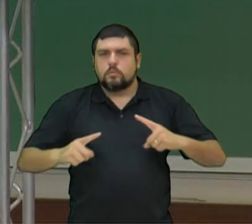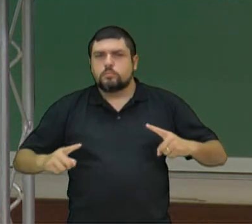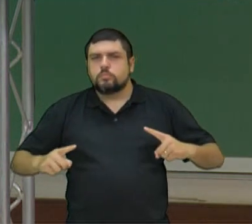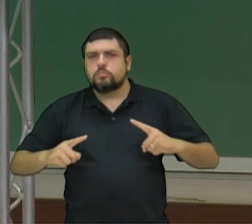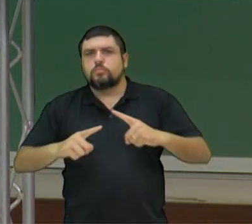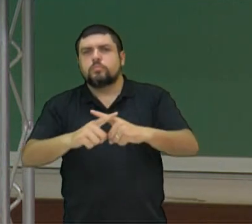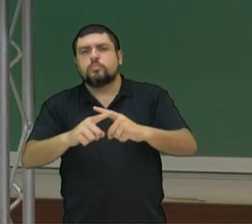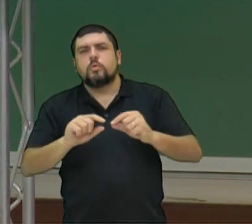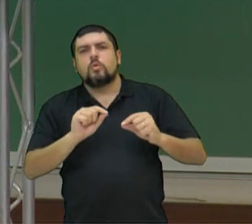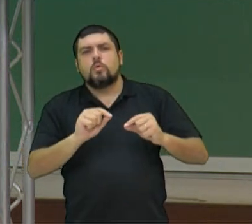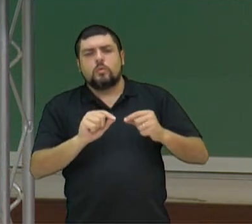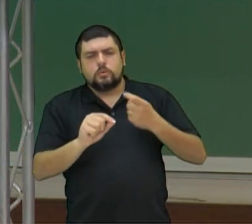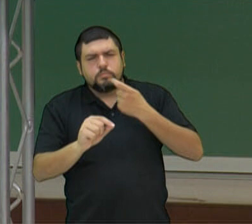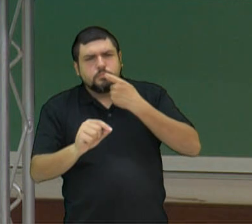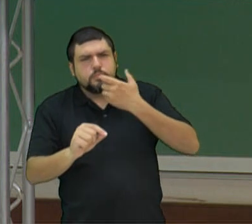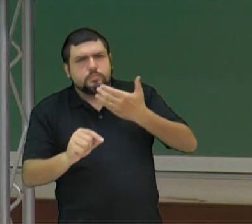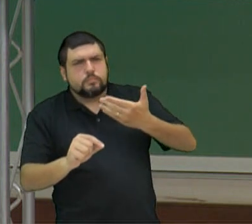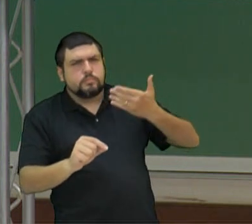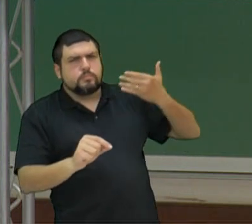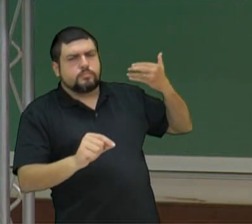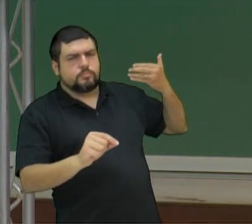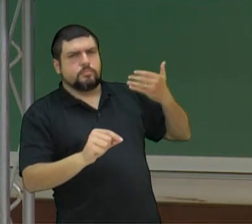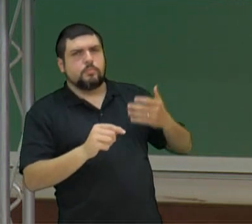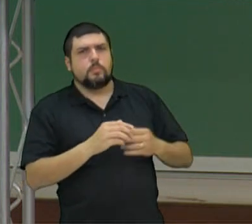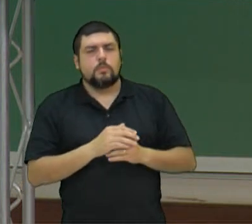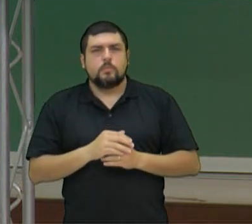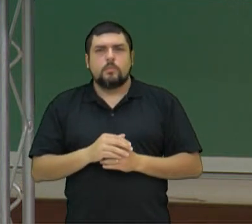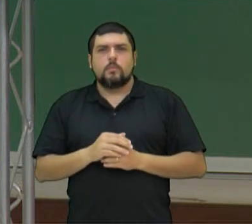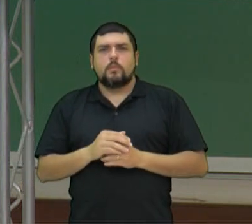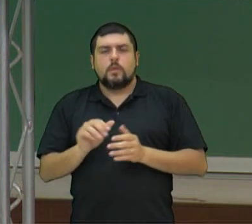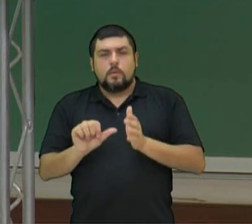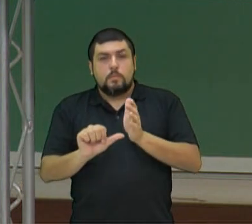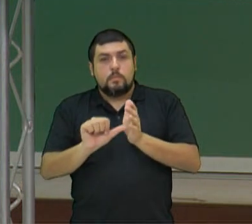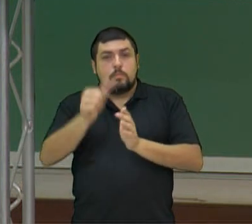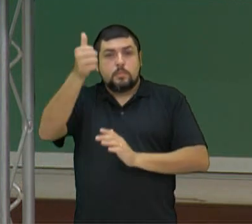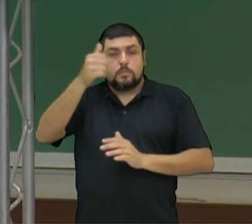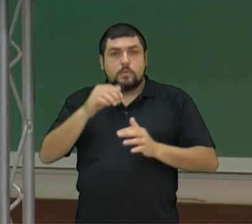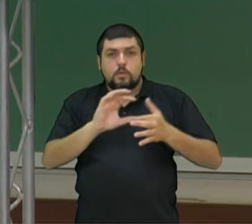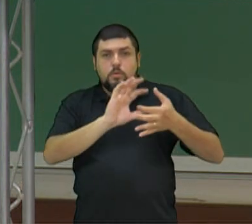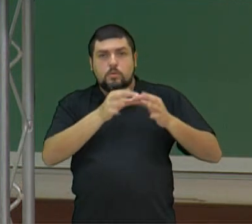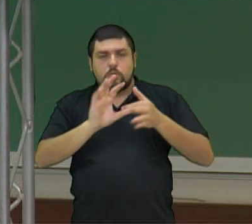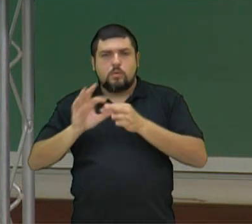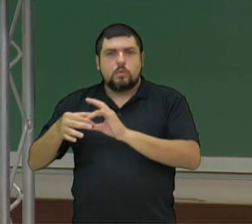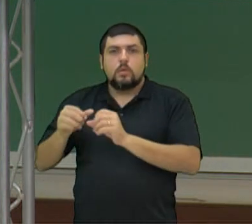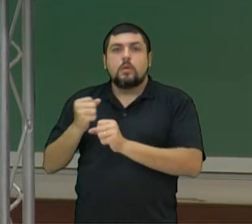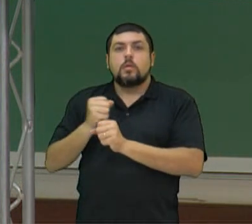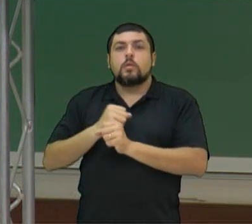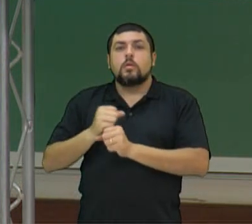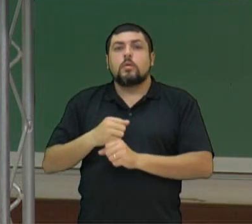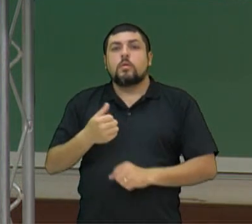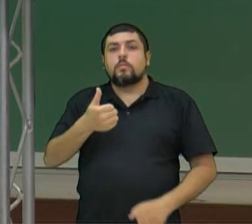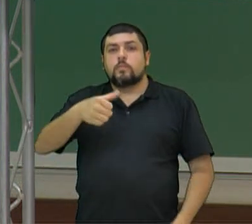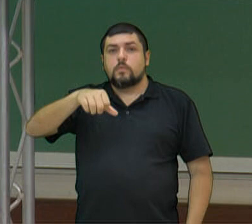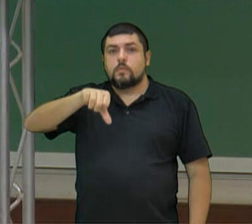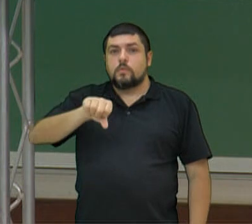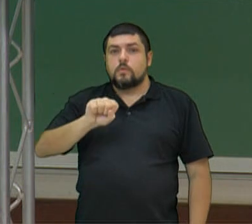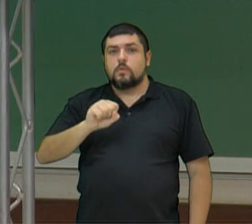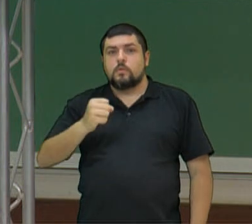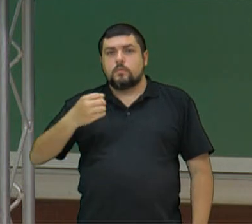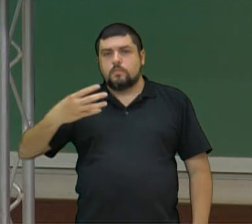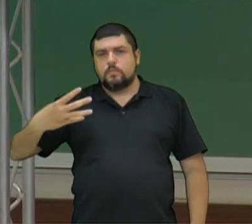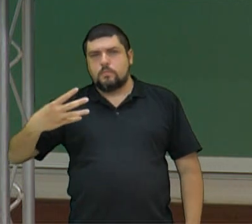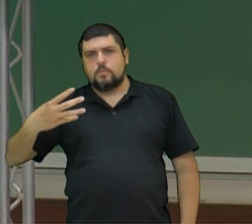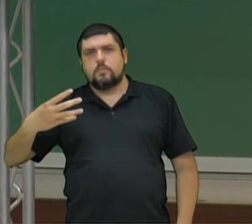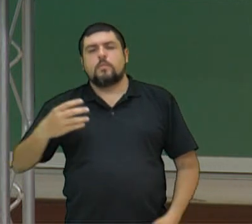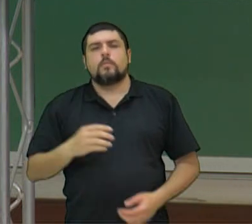bem mais atual, né? A primeira aparição nas Olimpíadas em 1984, já nos jogos